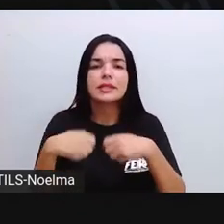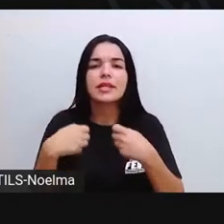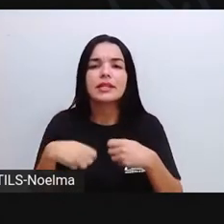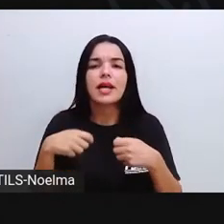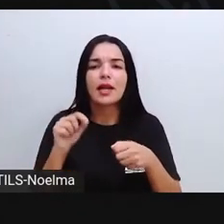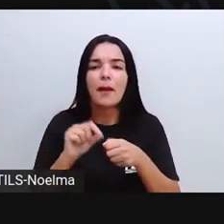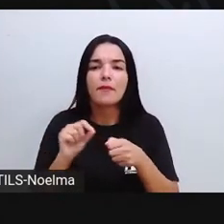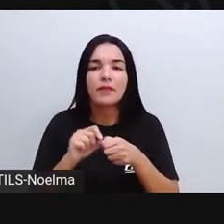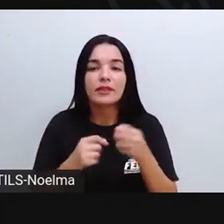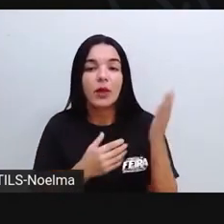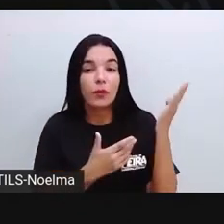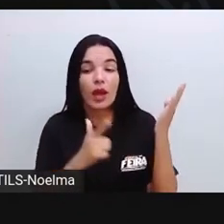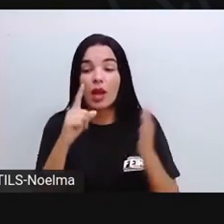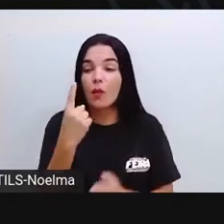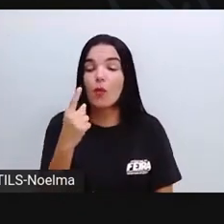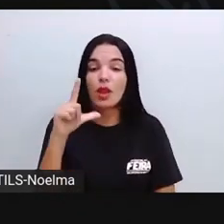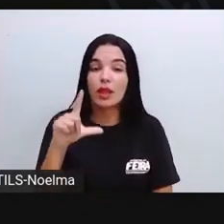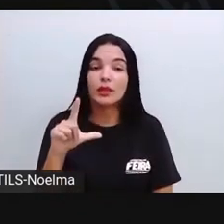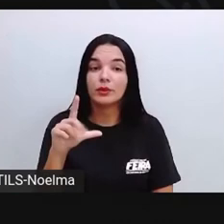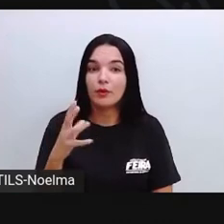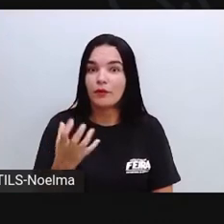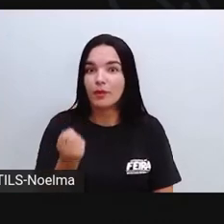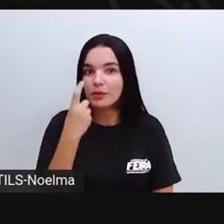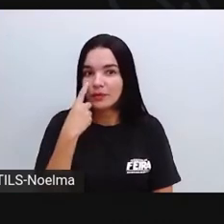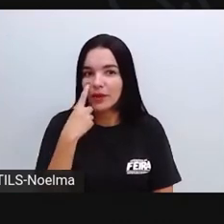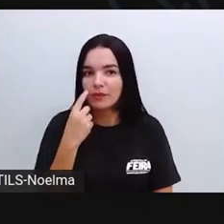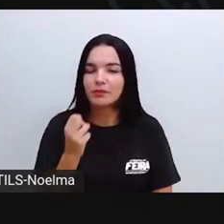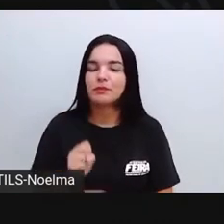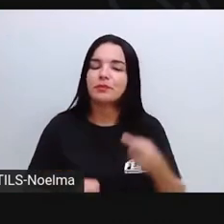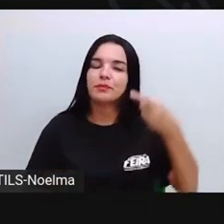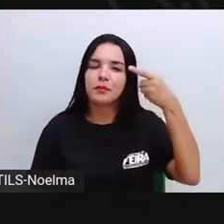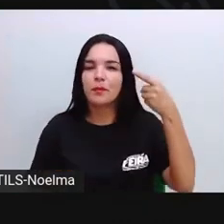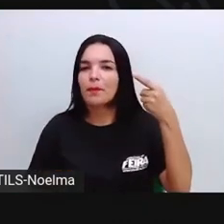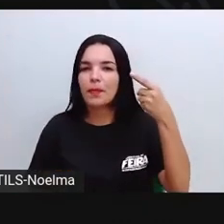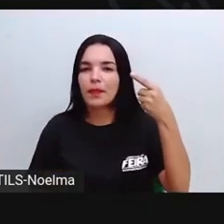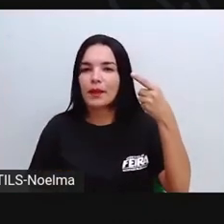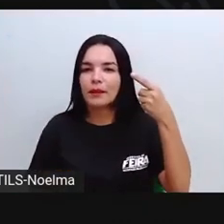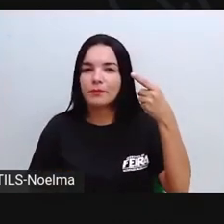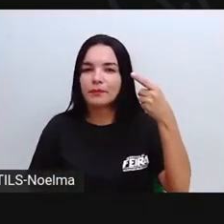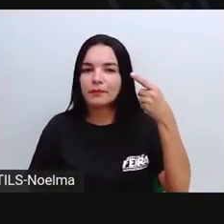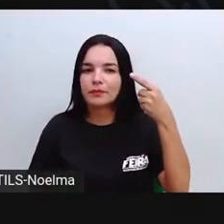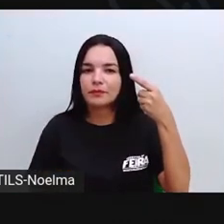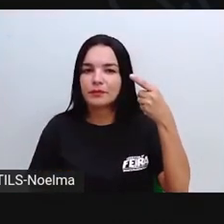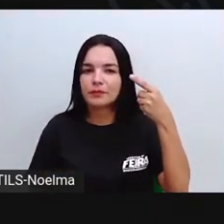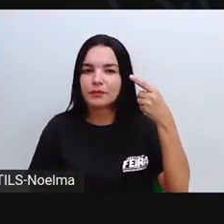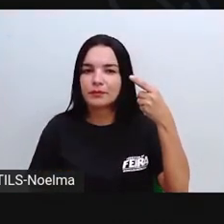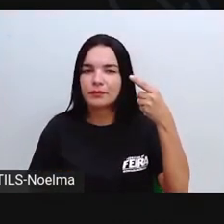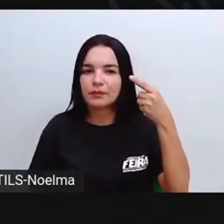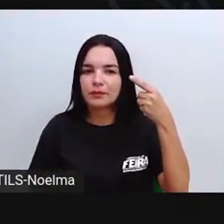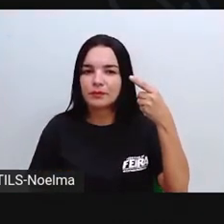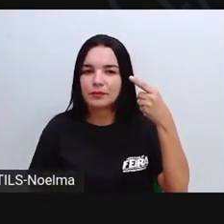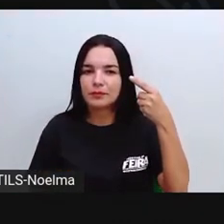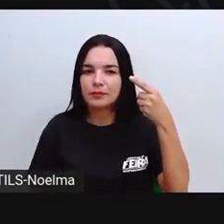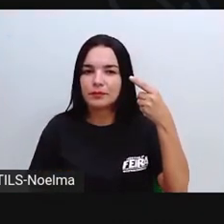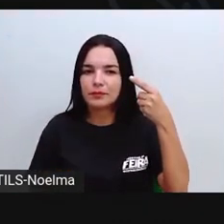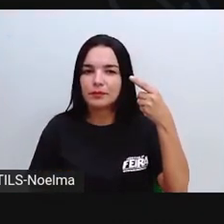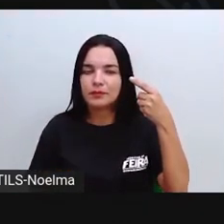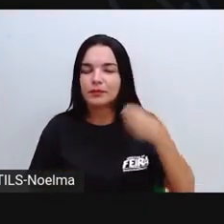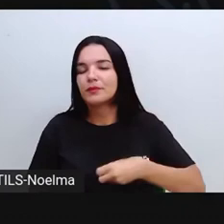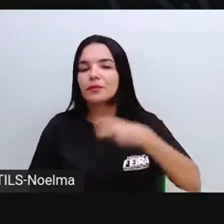poder encher aqui um litro vamos ver vamos contando tá G1